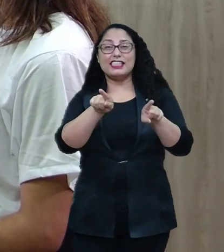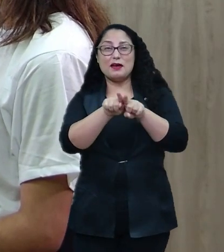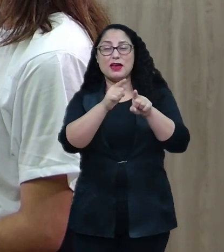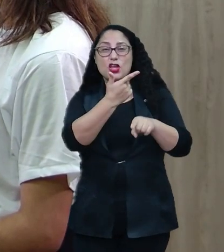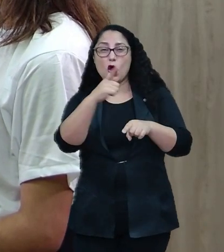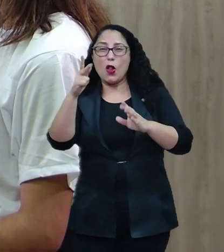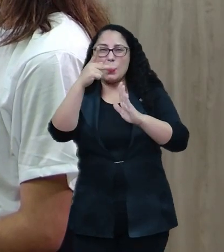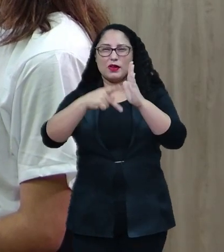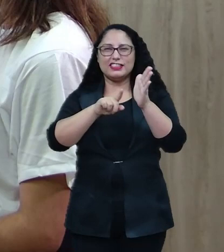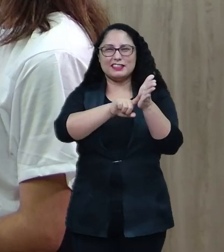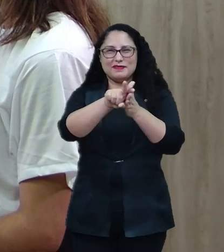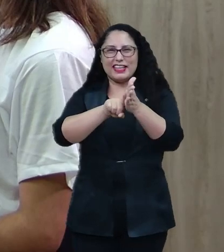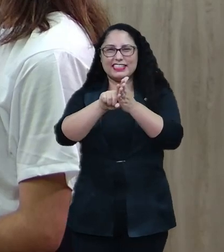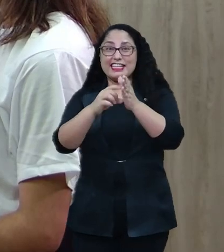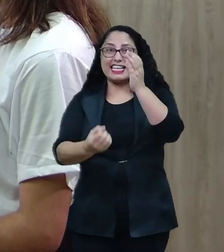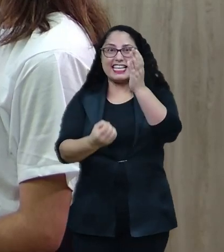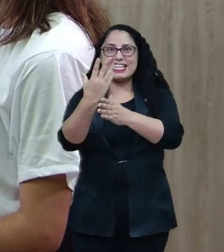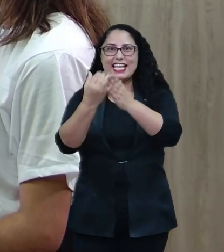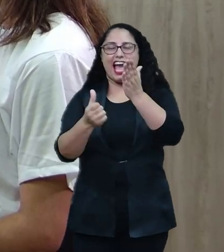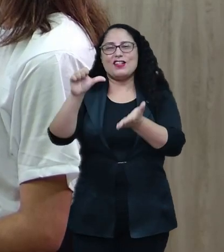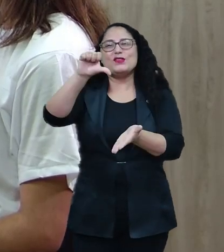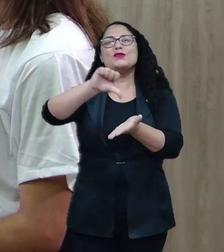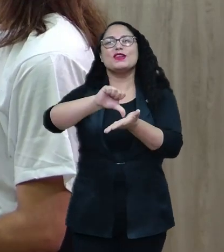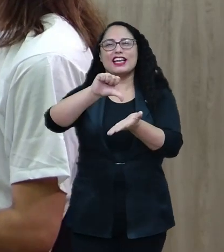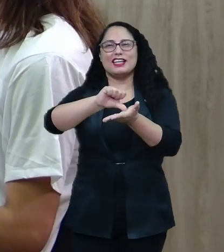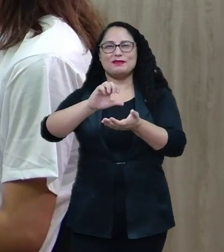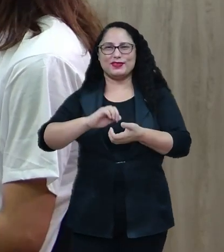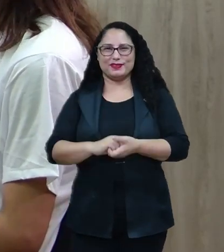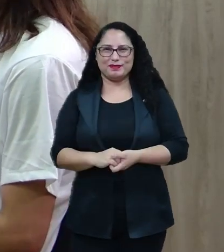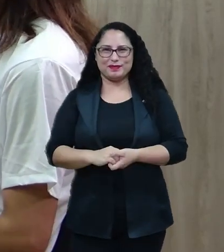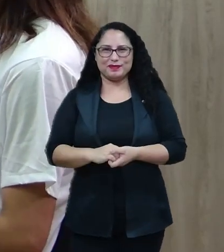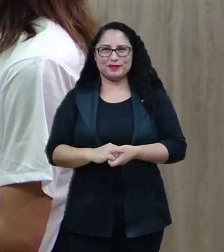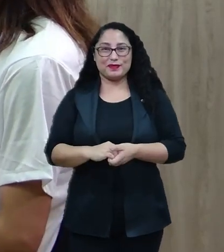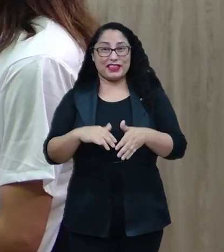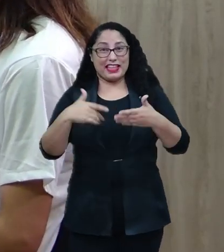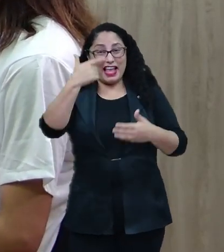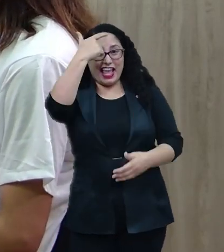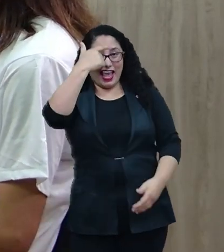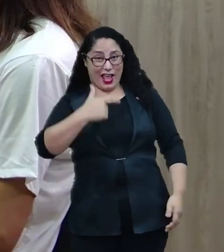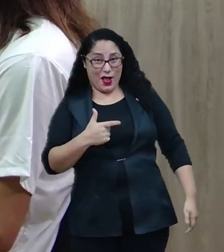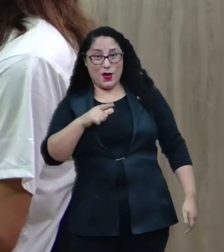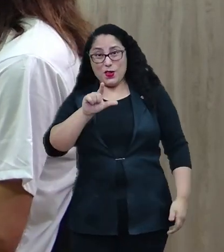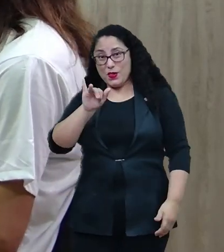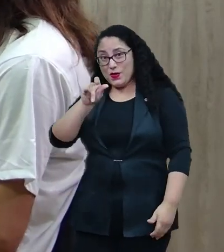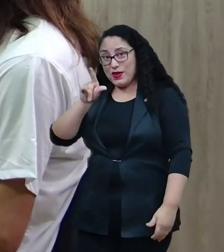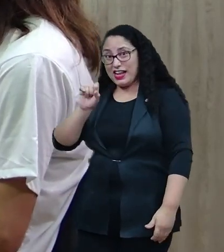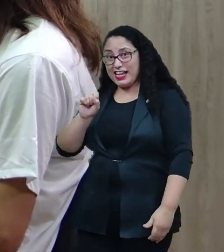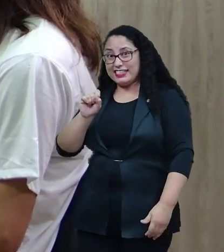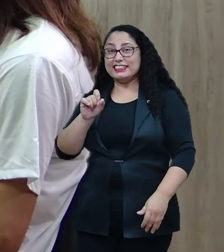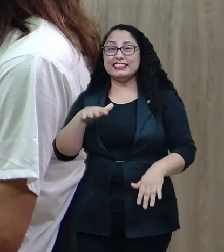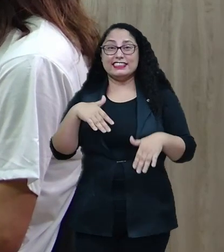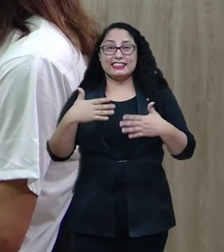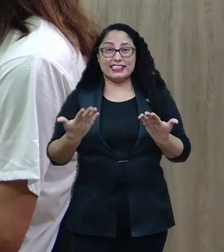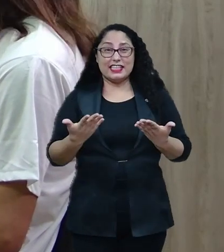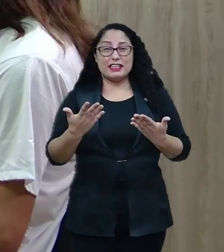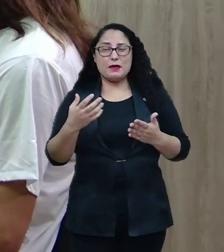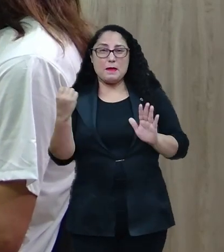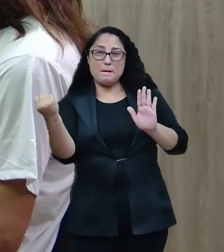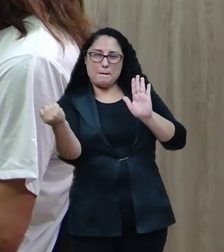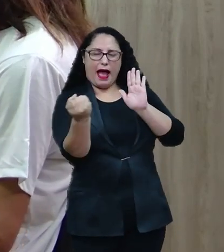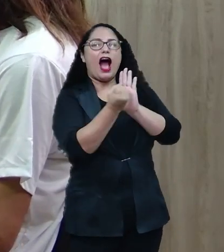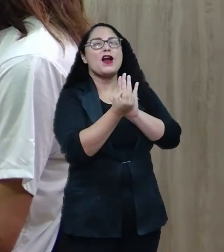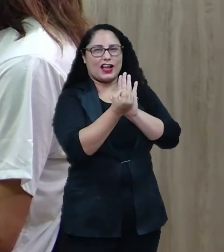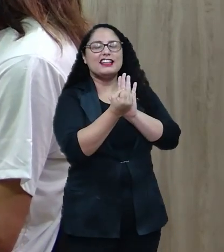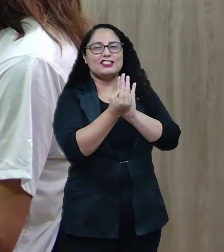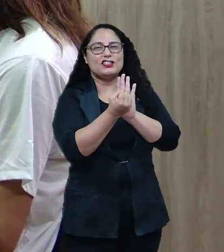outros projetos e pesquisas que surgiam no campus. Bom, eu acho que as coisas mais marcantes que eu